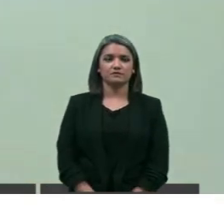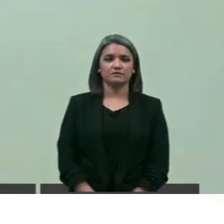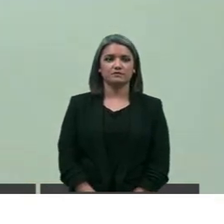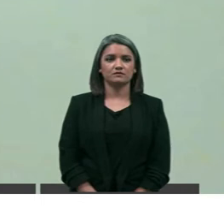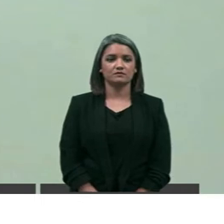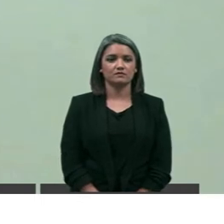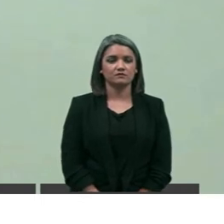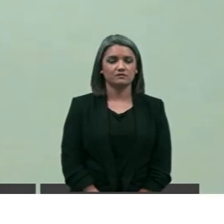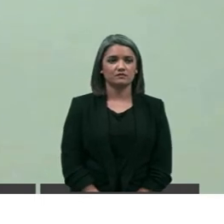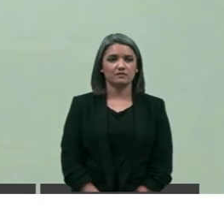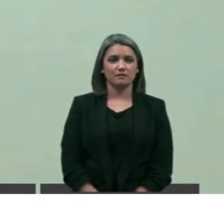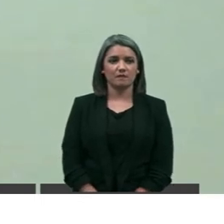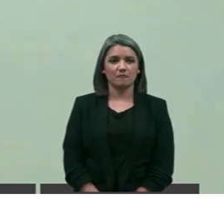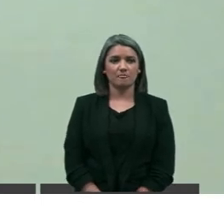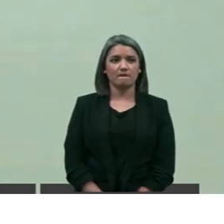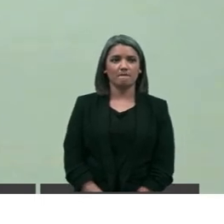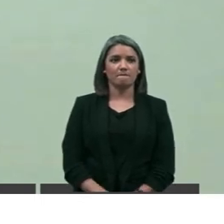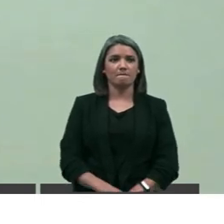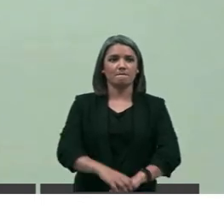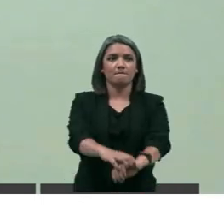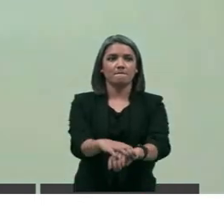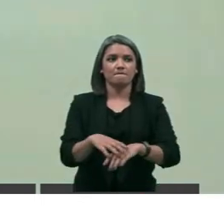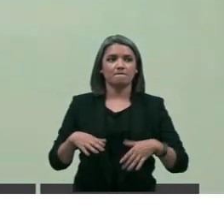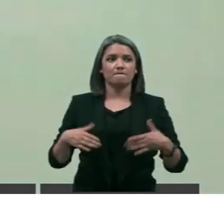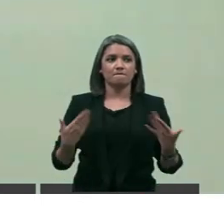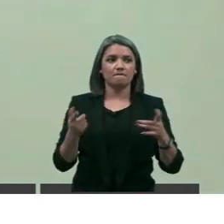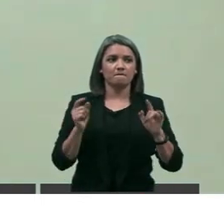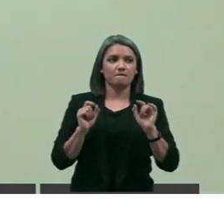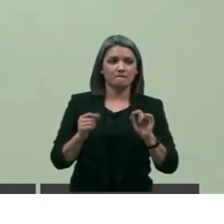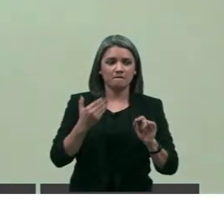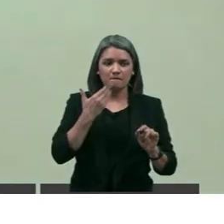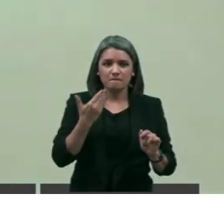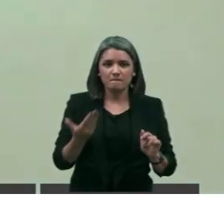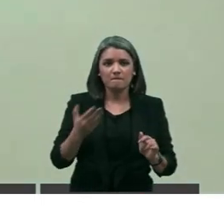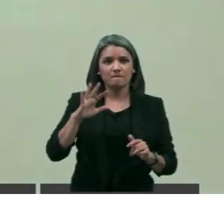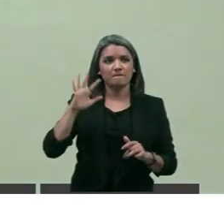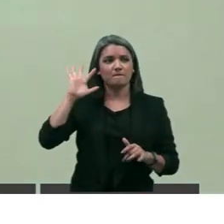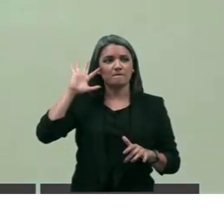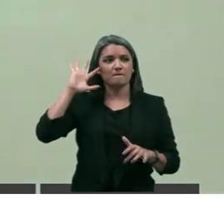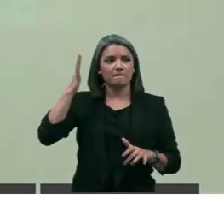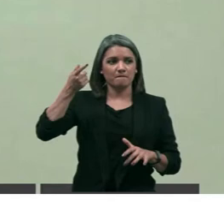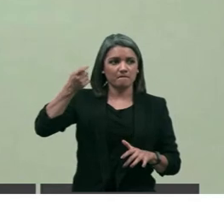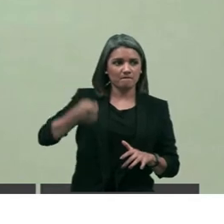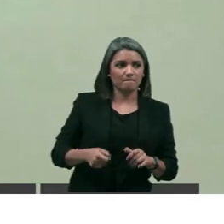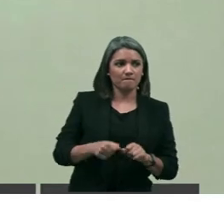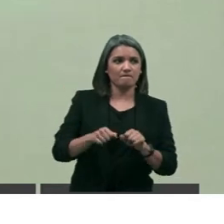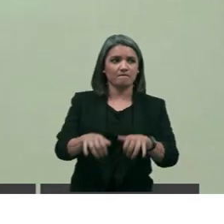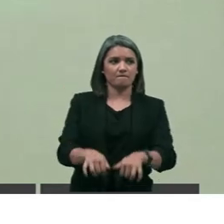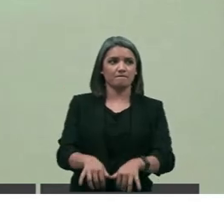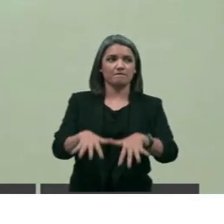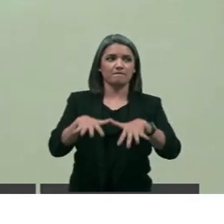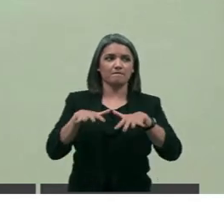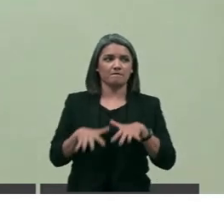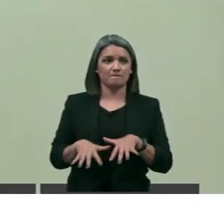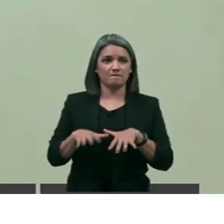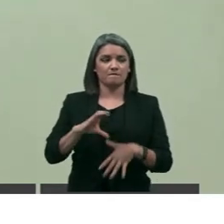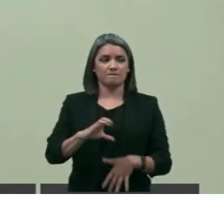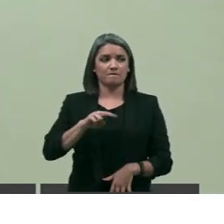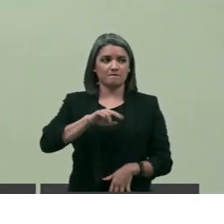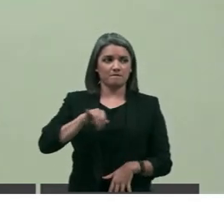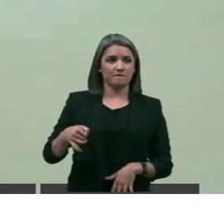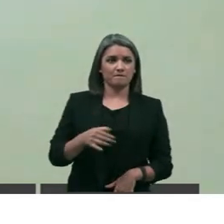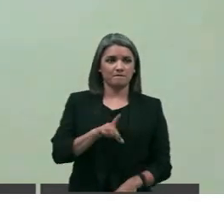Trata-se de questão de ordem suscitada a fim de se apreciar a alegação de descumprimento do acordo proferido pelo plenário, do CNJ em 28 de